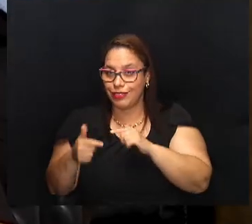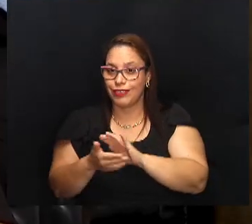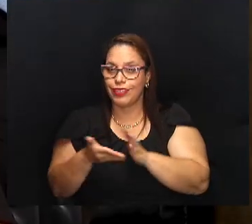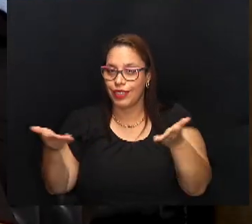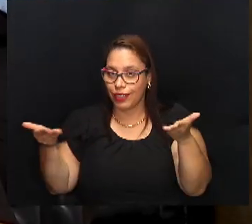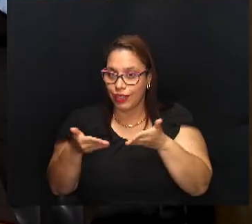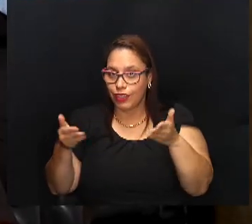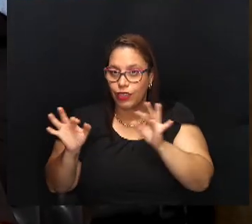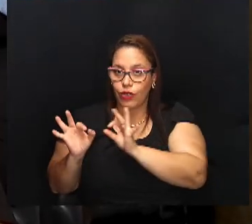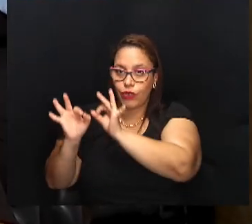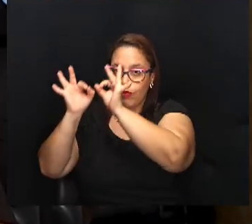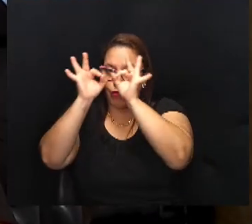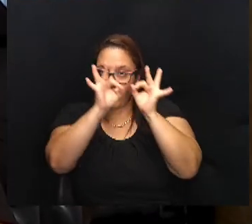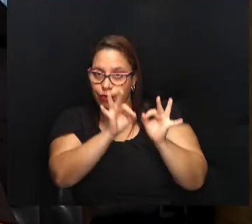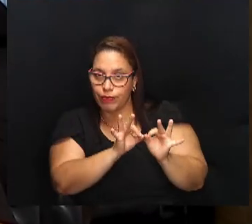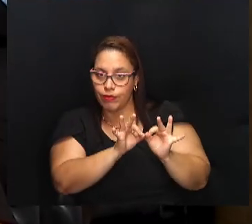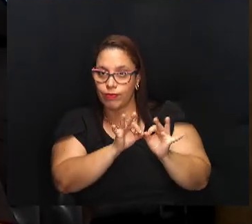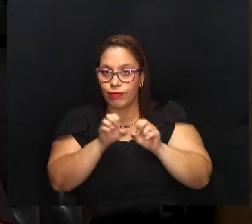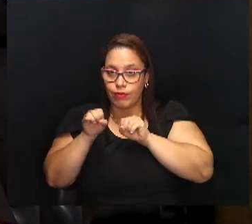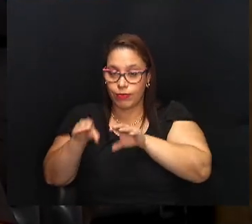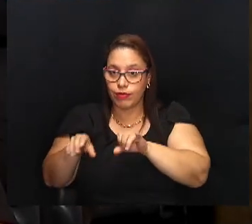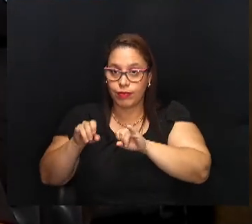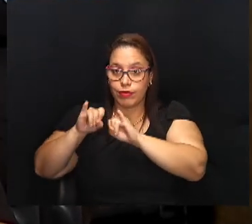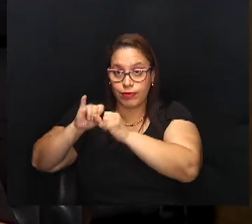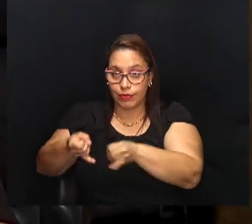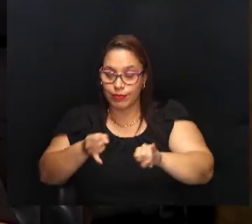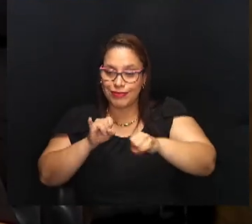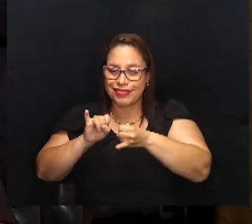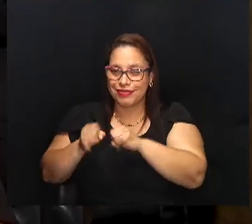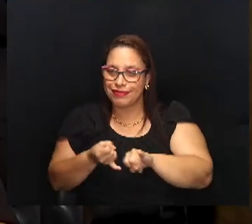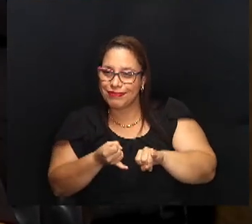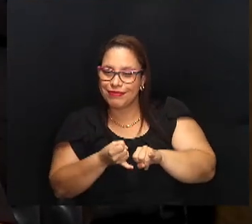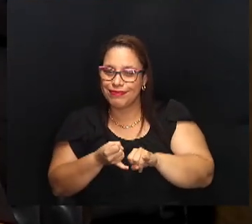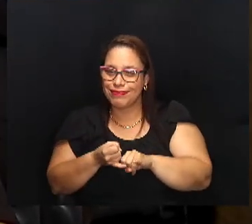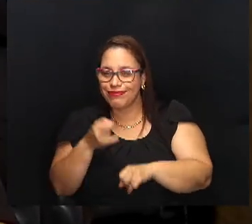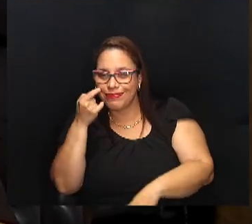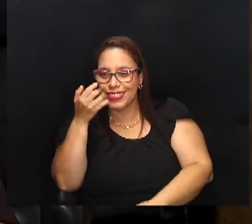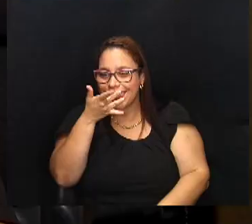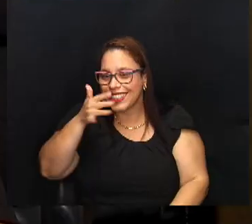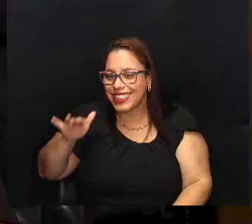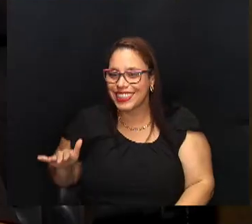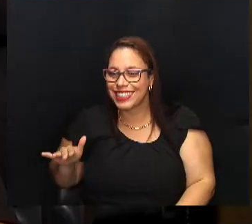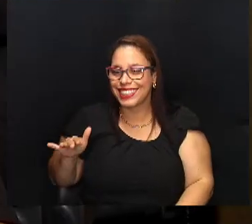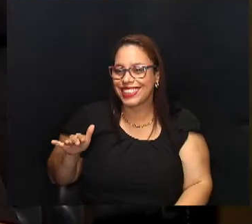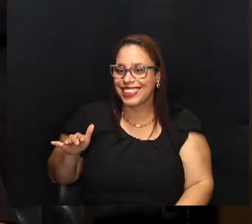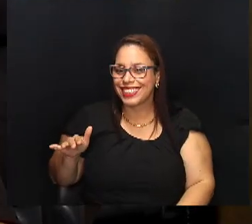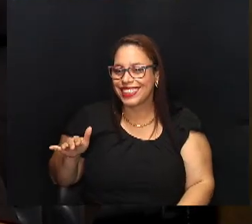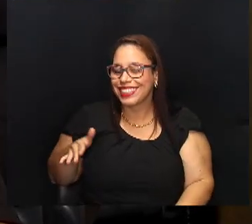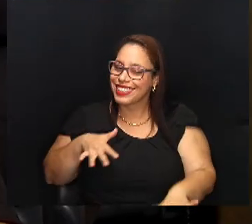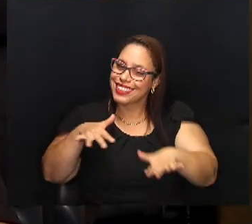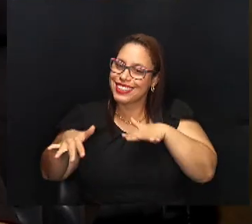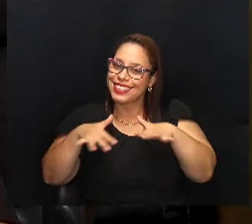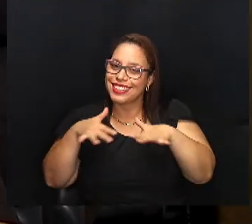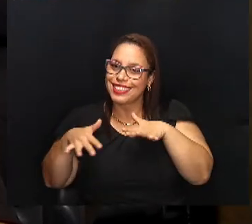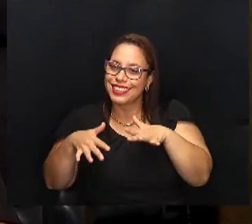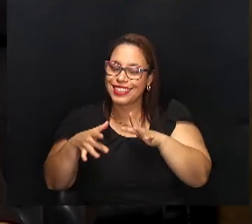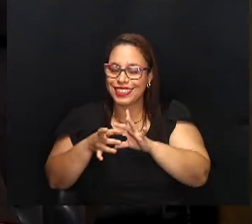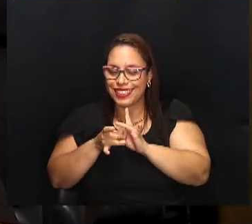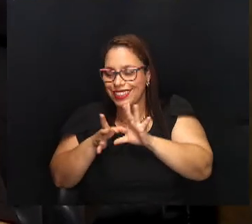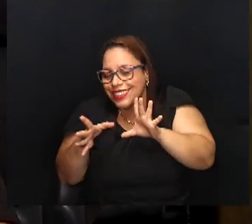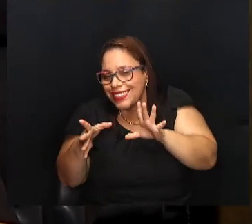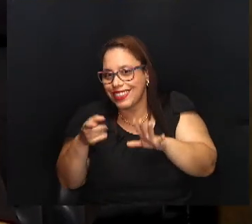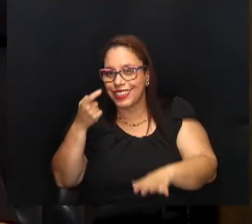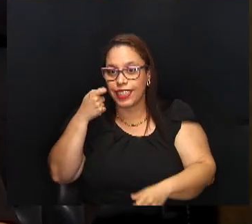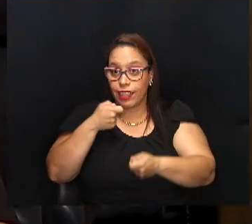a gente acompanhou, então, a aula de jiu-jitsu. A gente vai ver as crianças, né, nesse momento de descontração. Tem